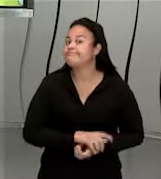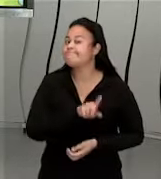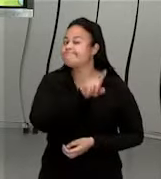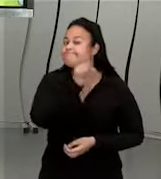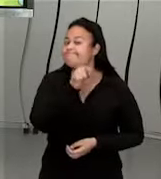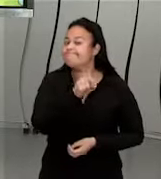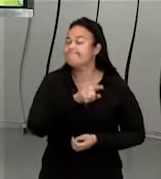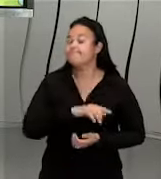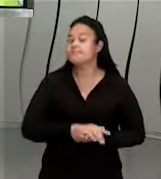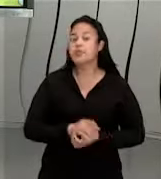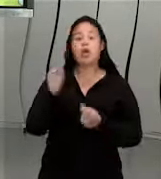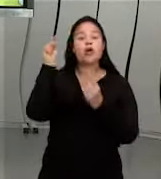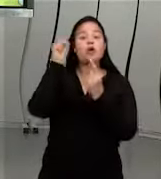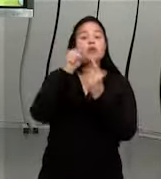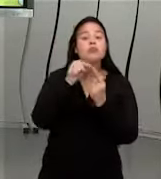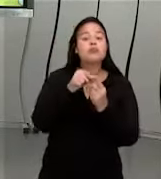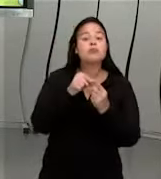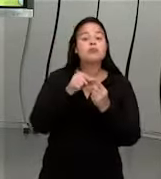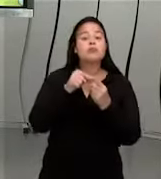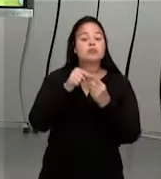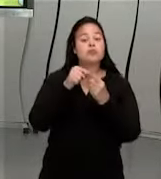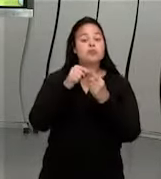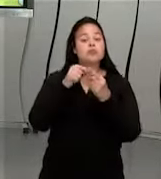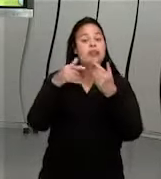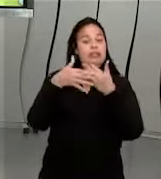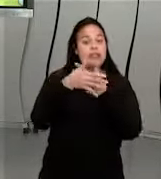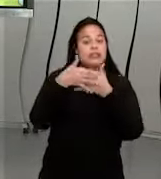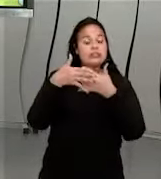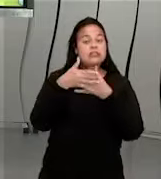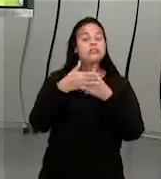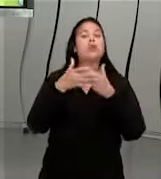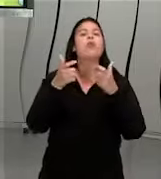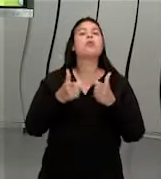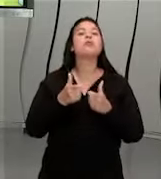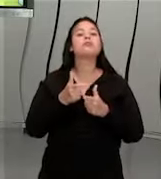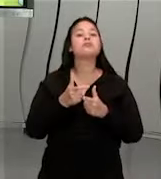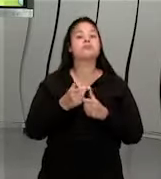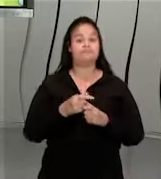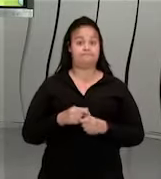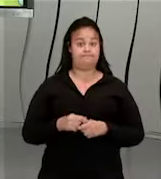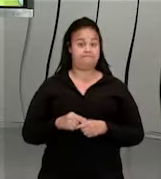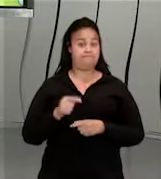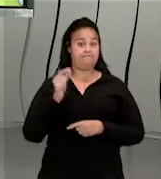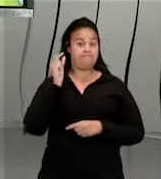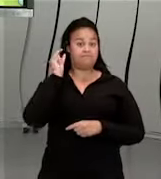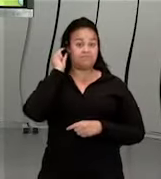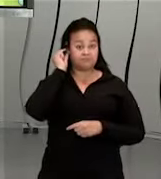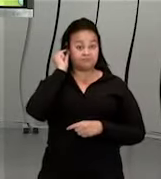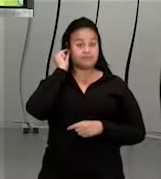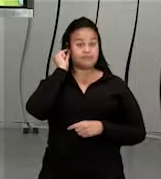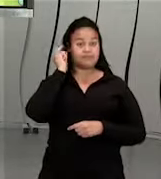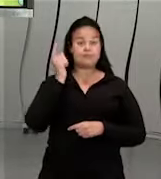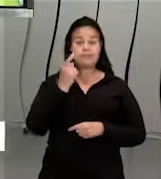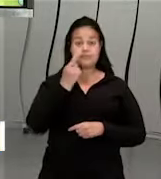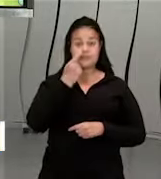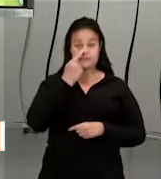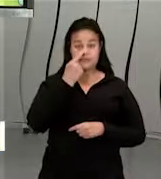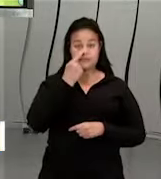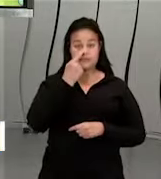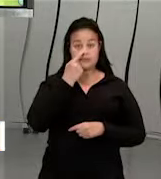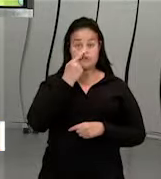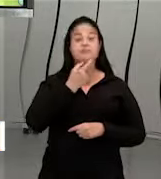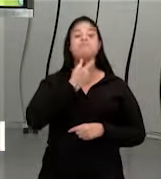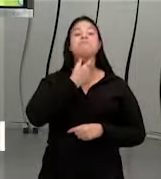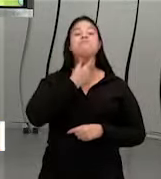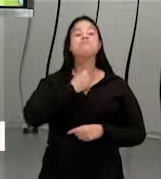encontrar este tipo de tecido nas orelhas, no nariz, na